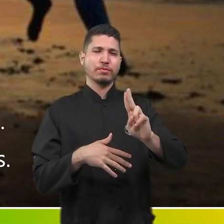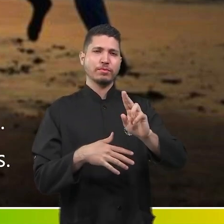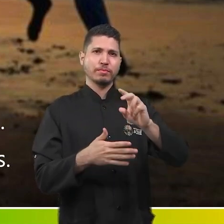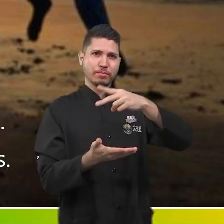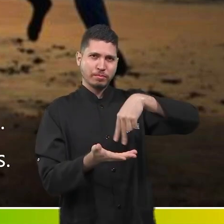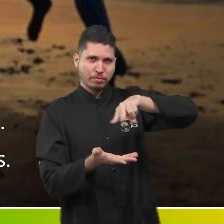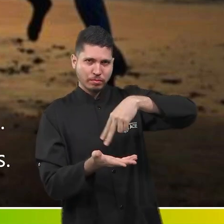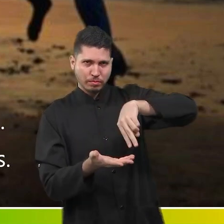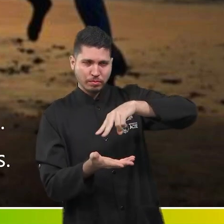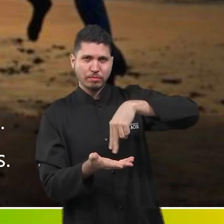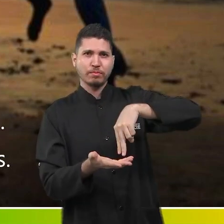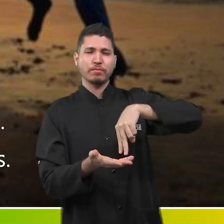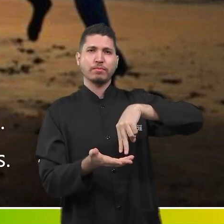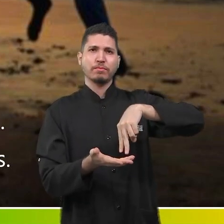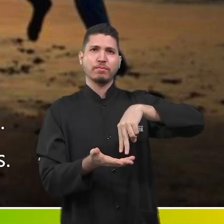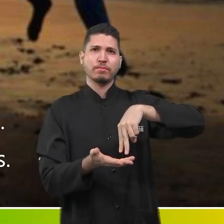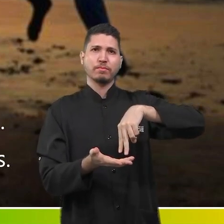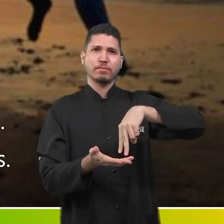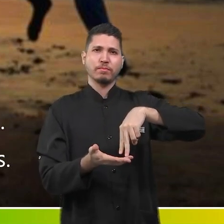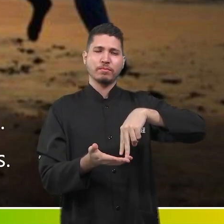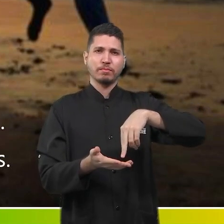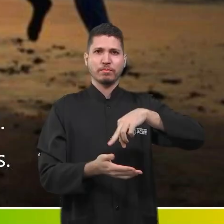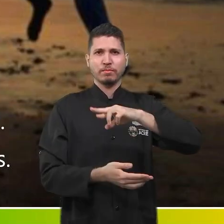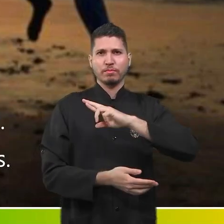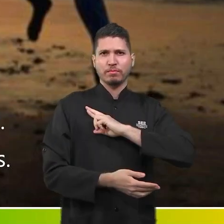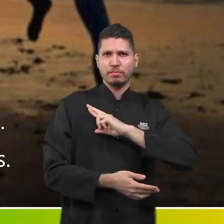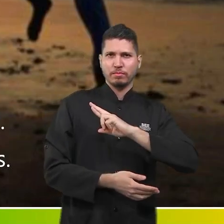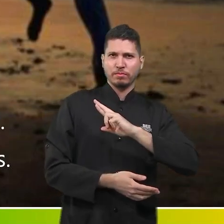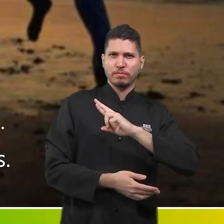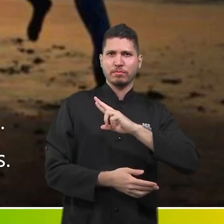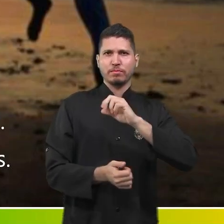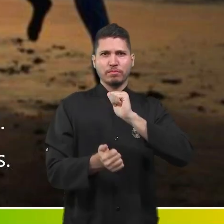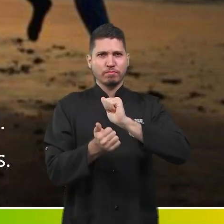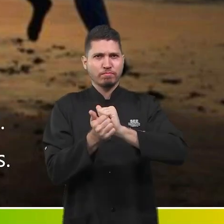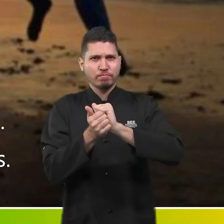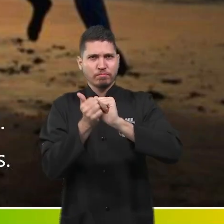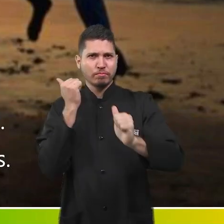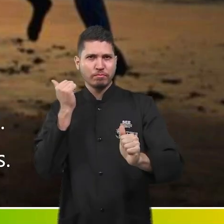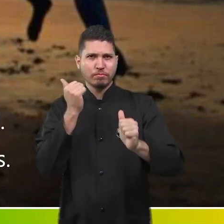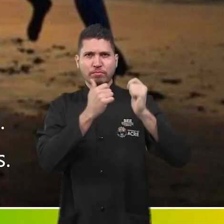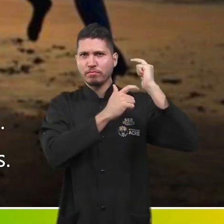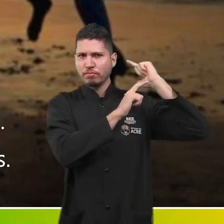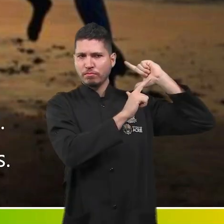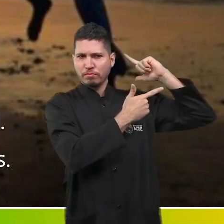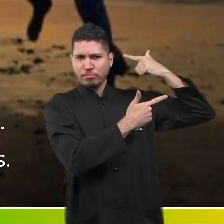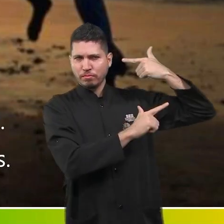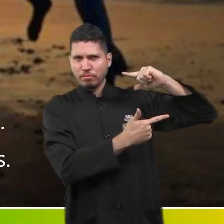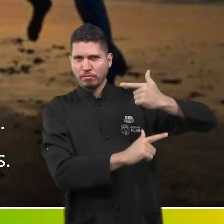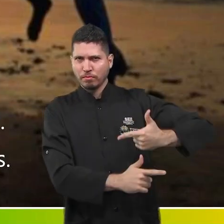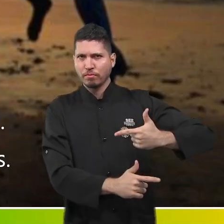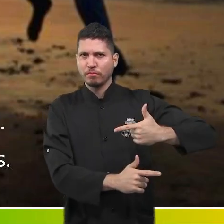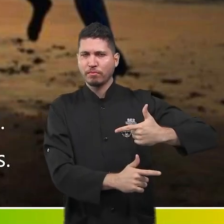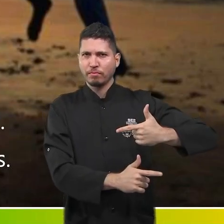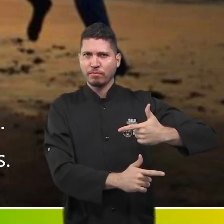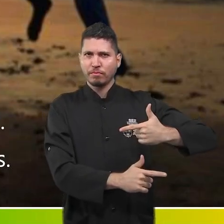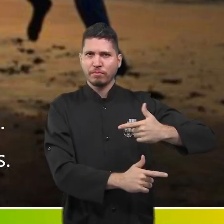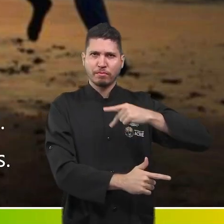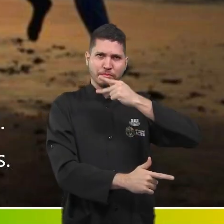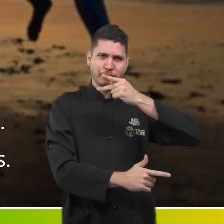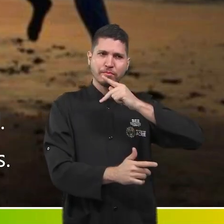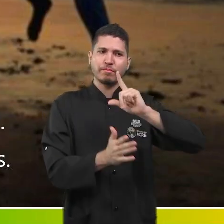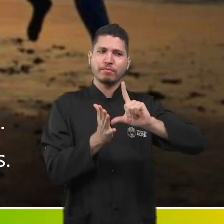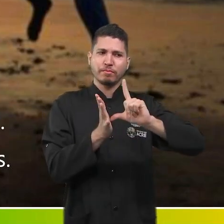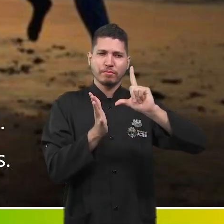nas performances, nos rituais, nos esportes tradicionais, como a gente falou agora há